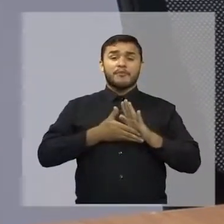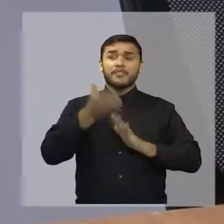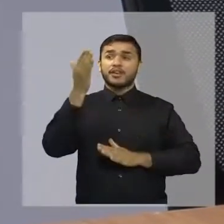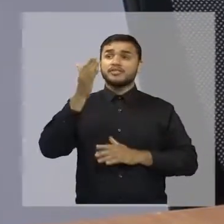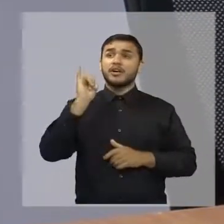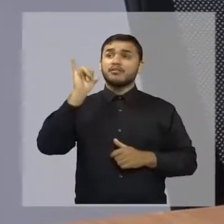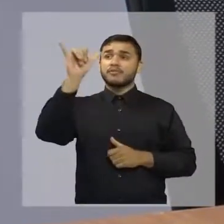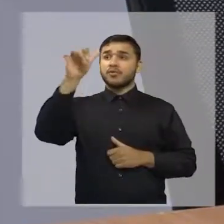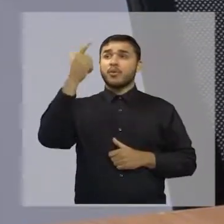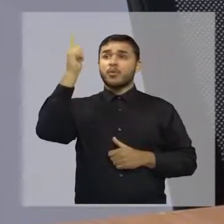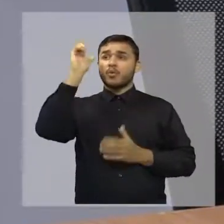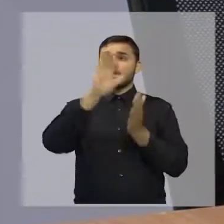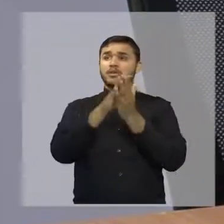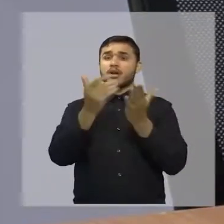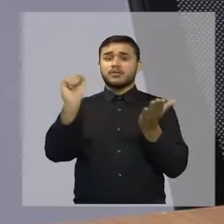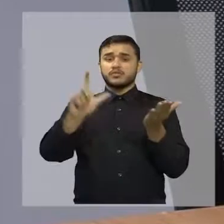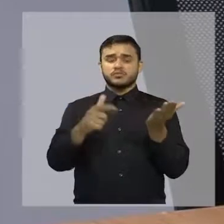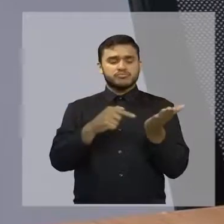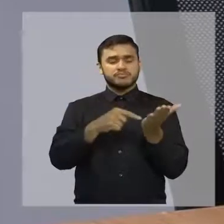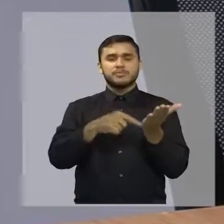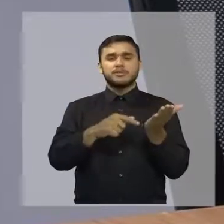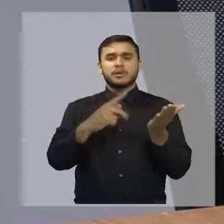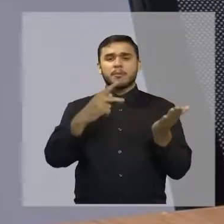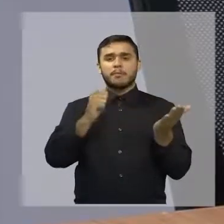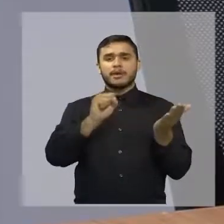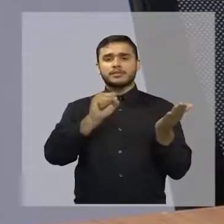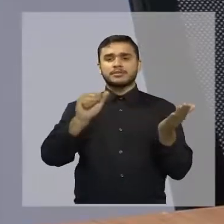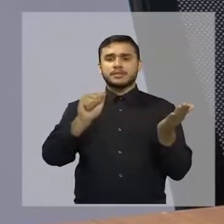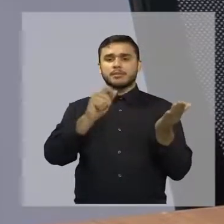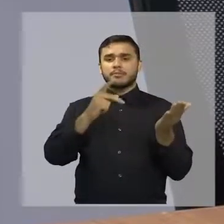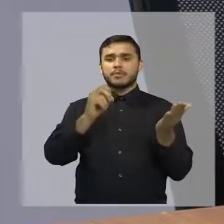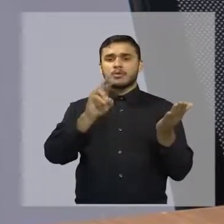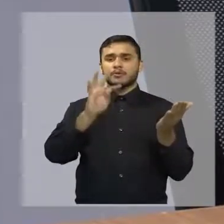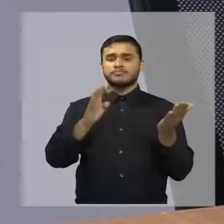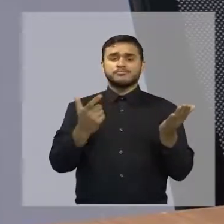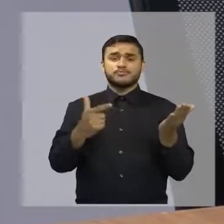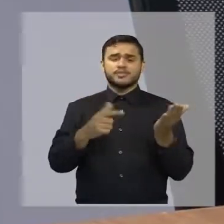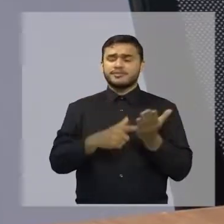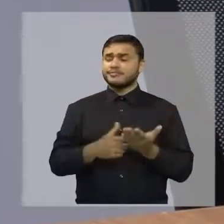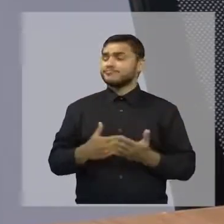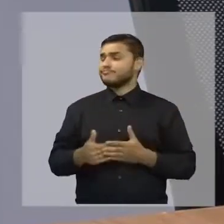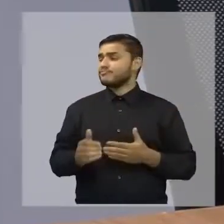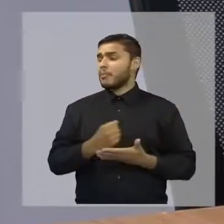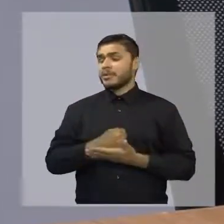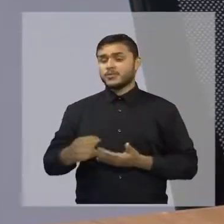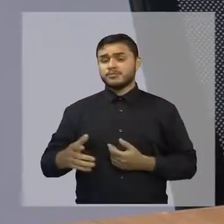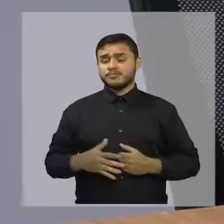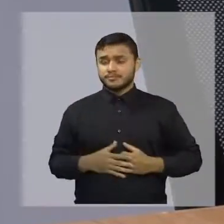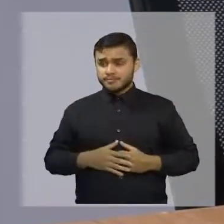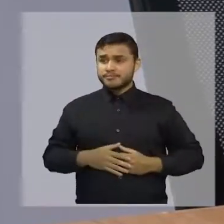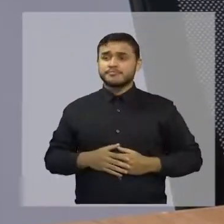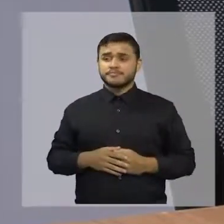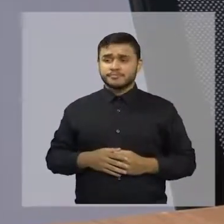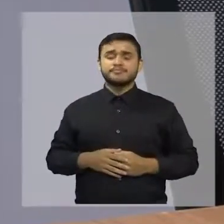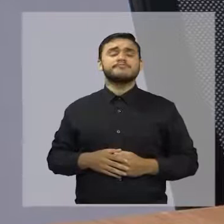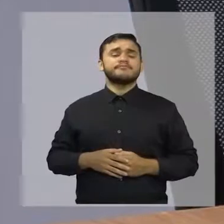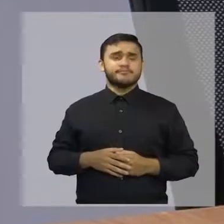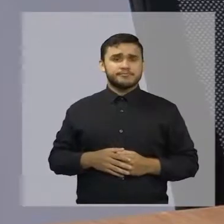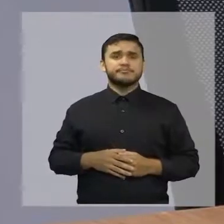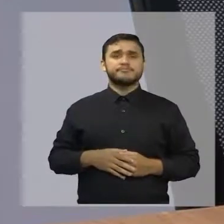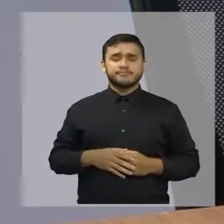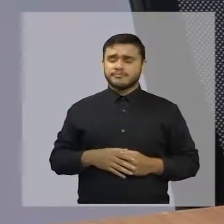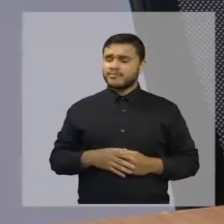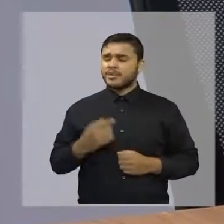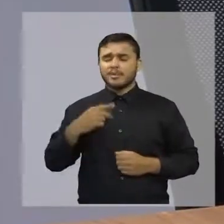assuntos internacionais, na verdade, escondem uma luta velha que não vai acabar